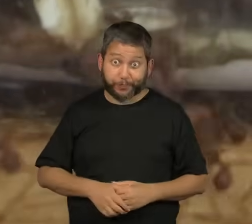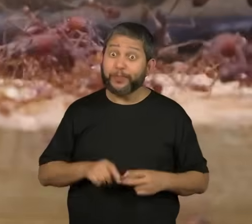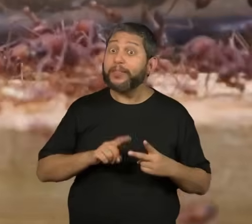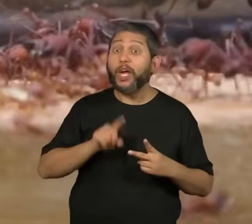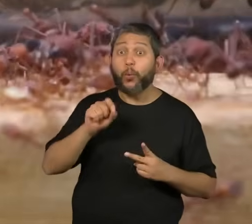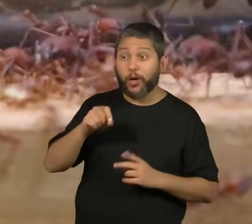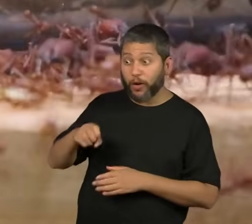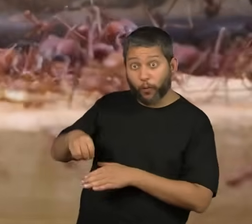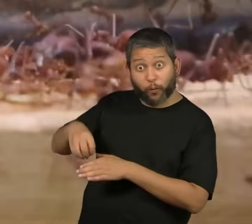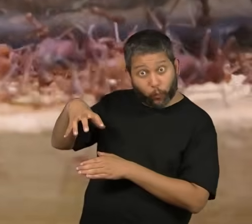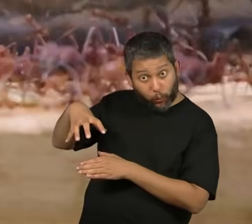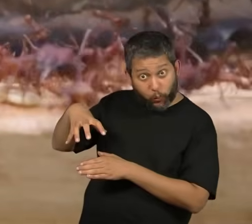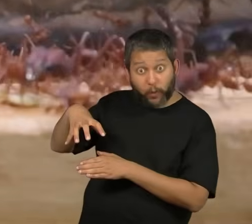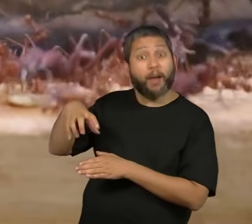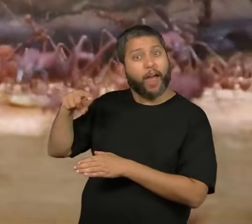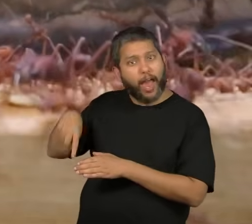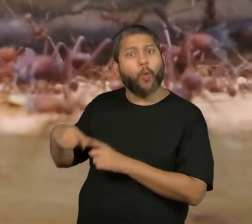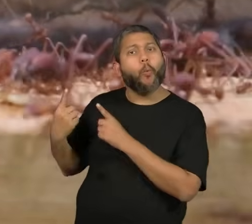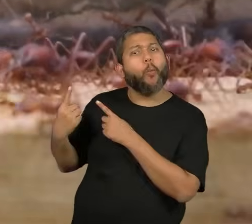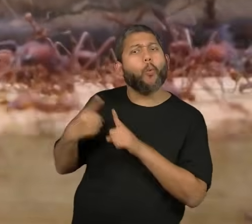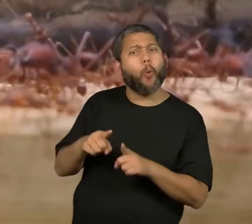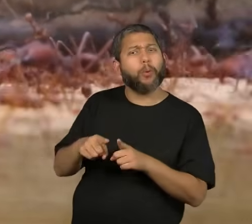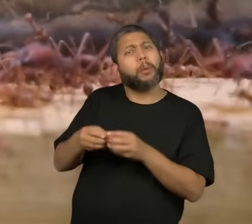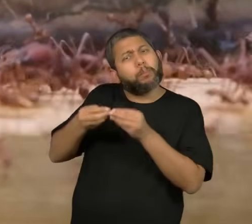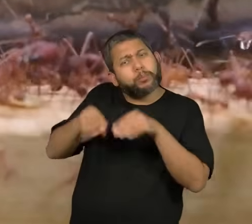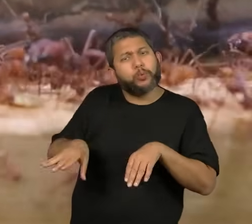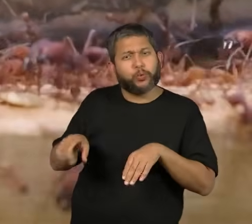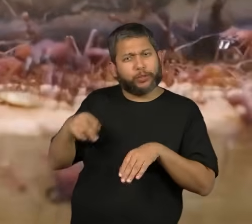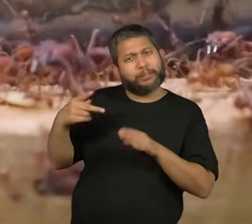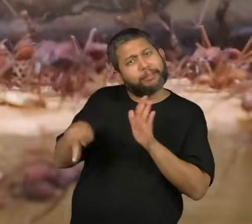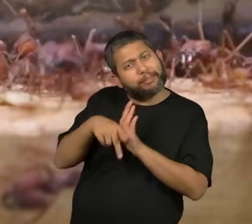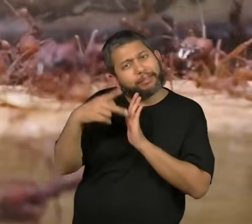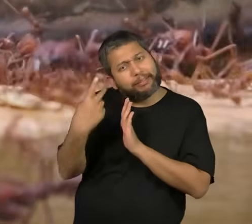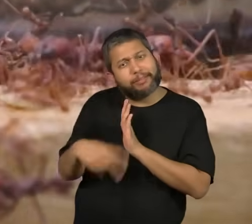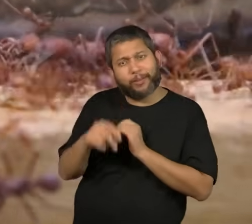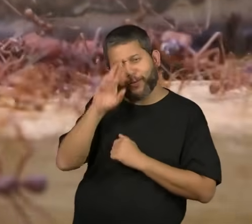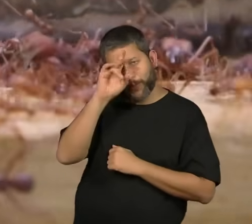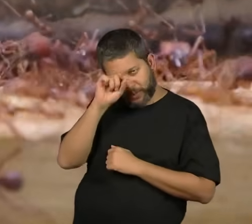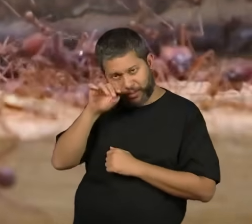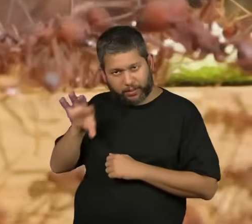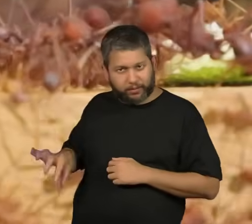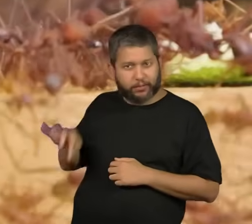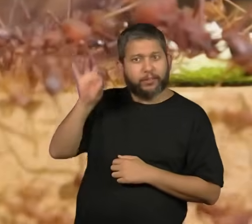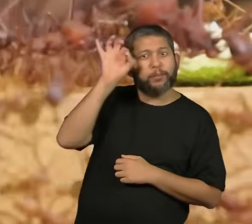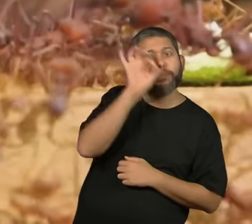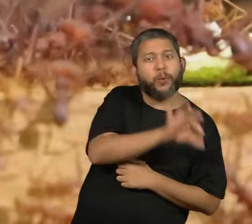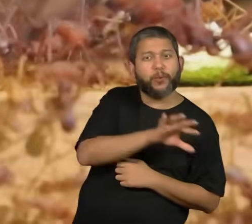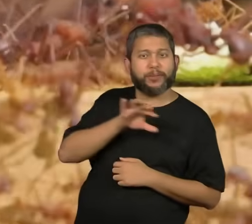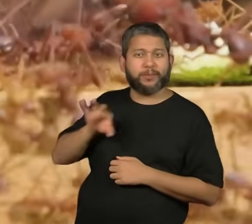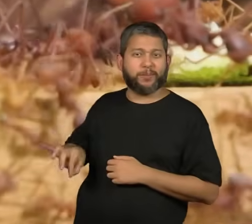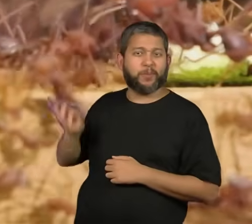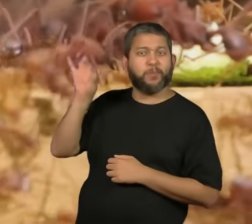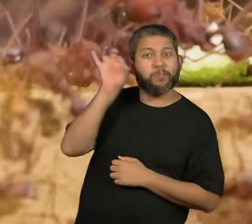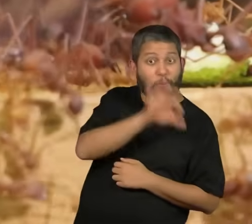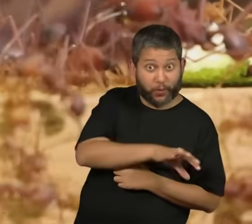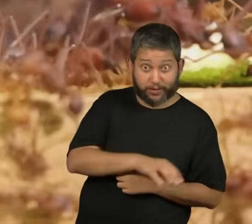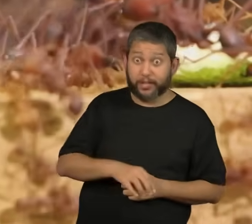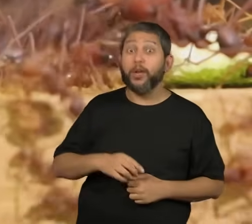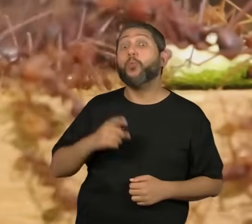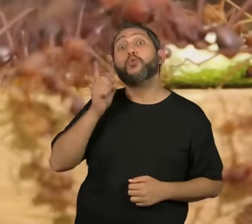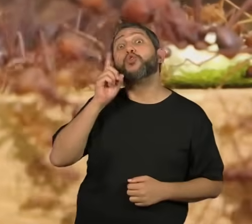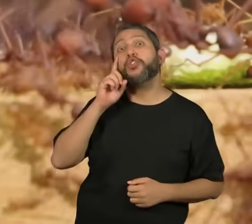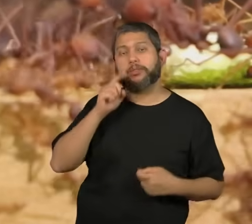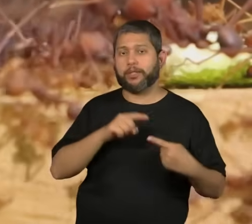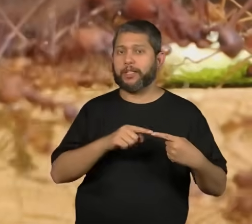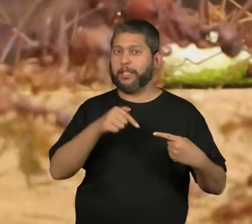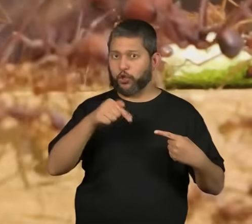esporos de fungos que atacam as formigas e os alimentos cultivados por elas e repetiram a experiência 7, 30